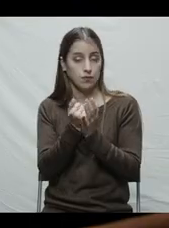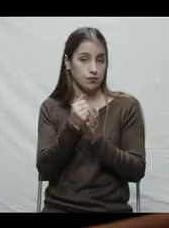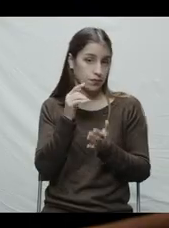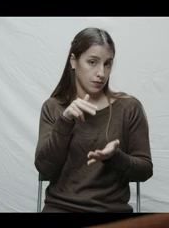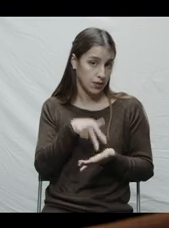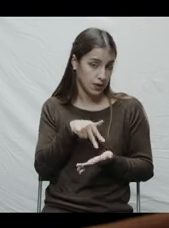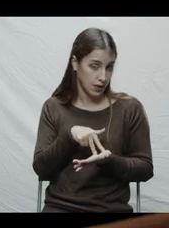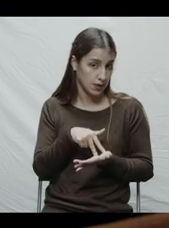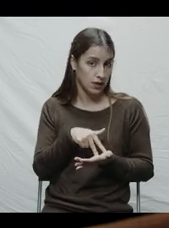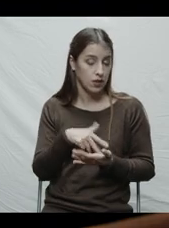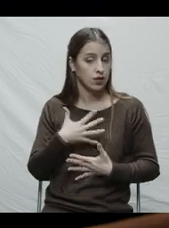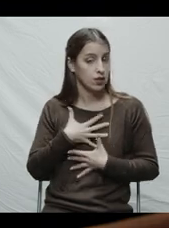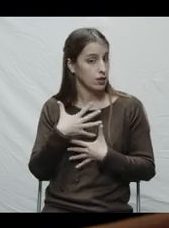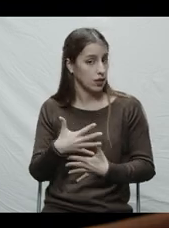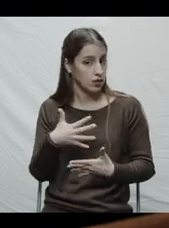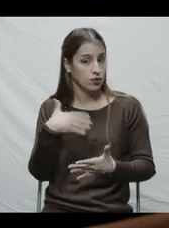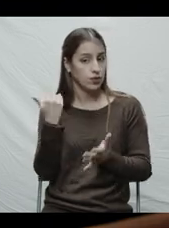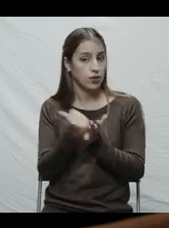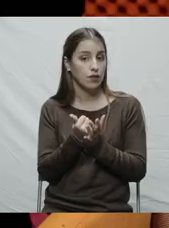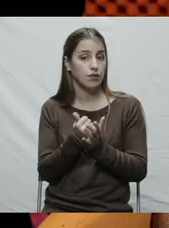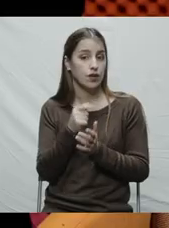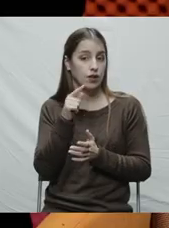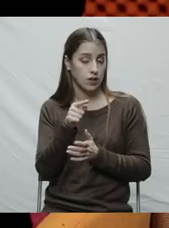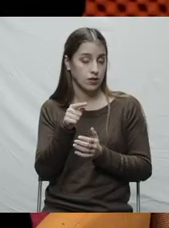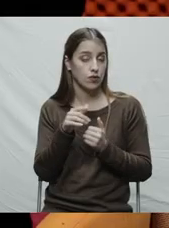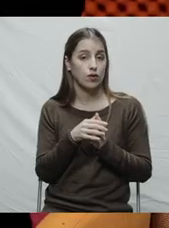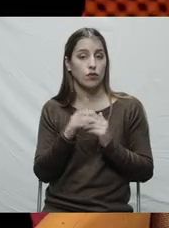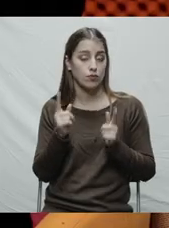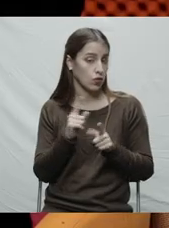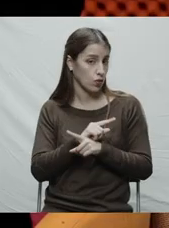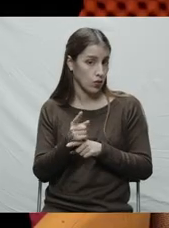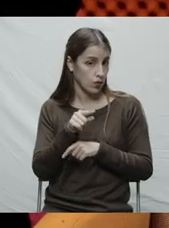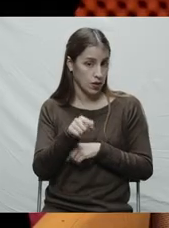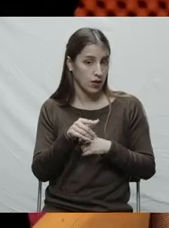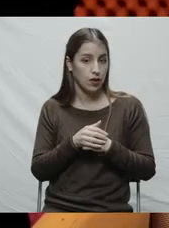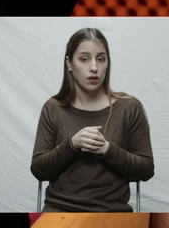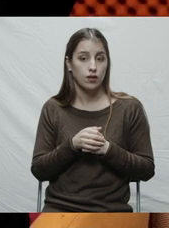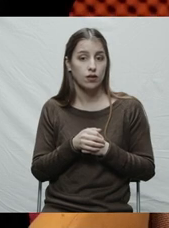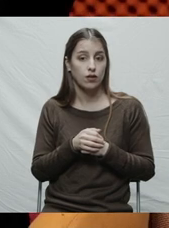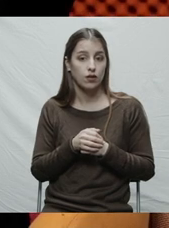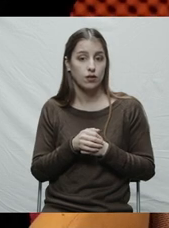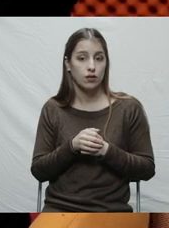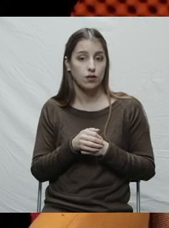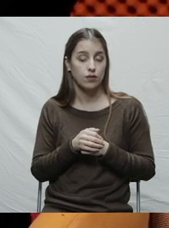presente, este meu desejo sempre esteve um pouco presente nesse aspecto, começou logo por aí.